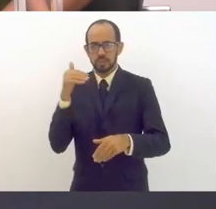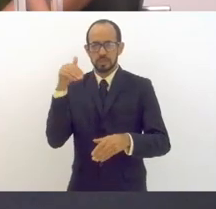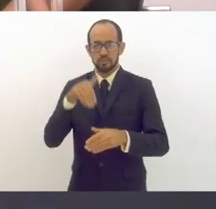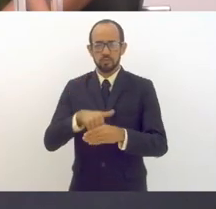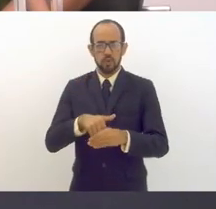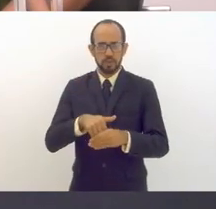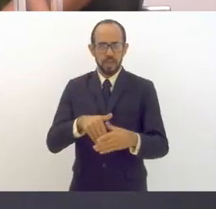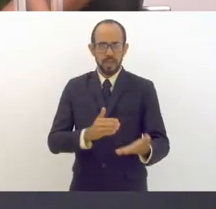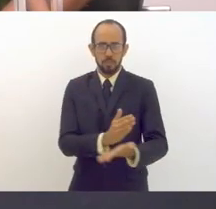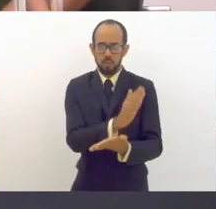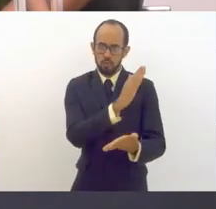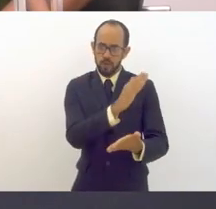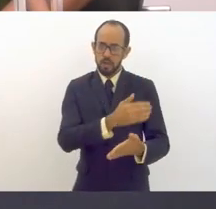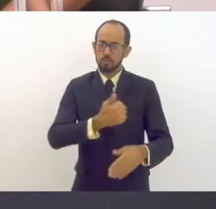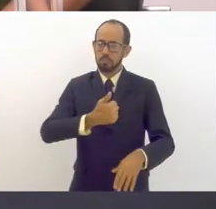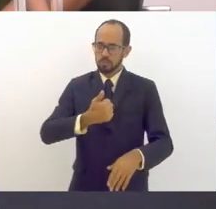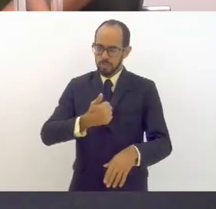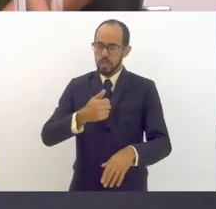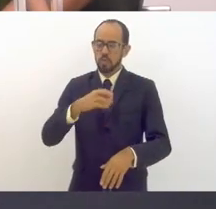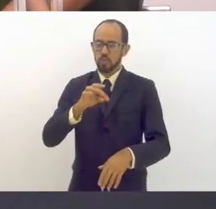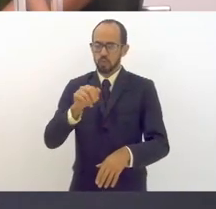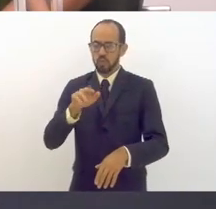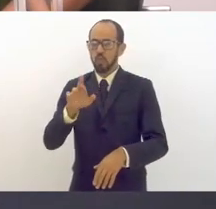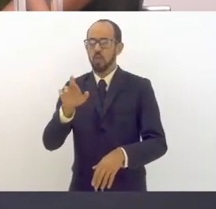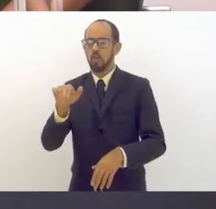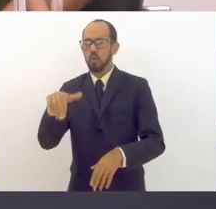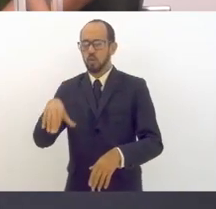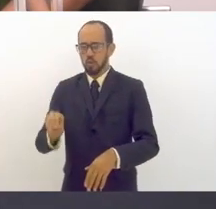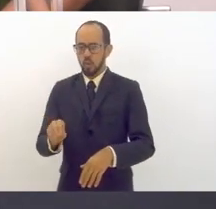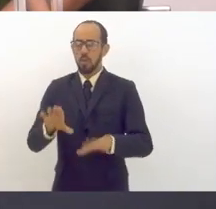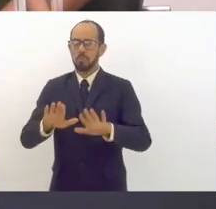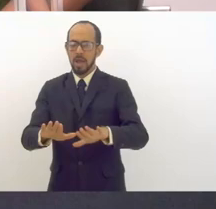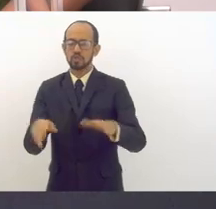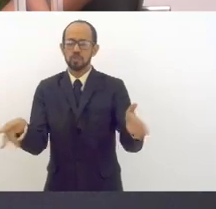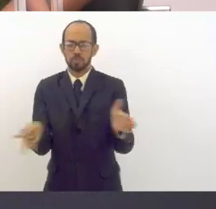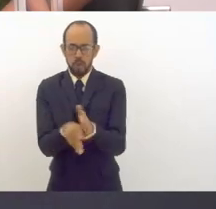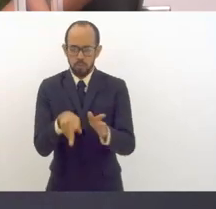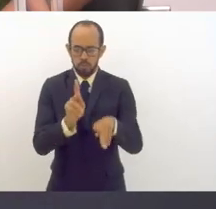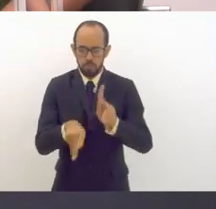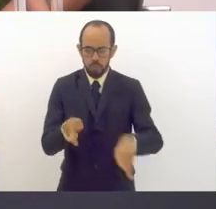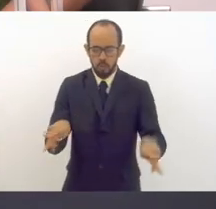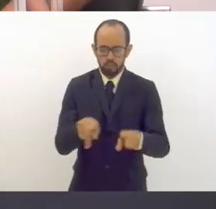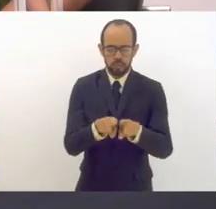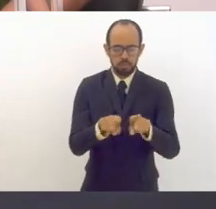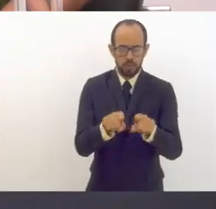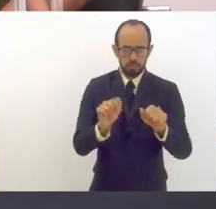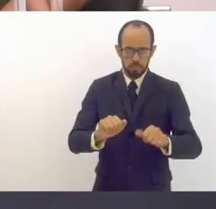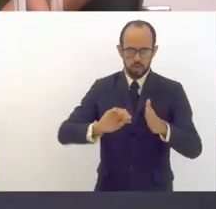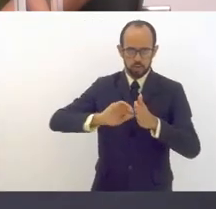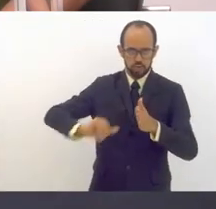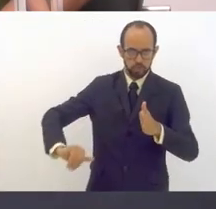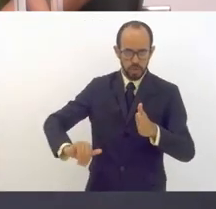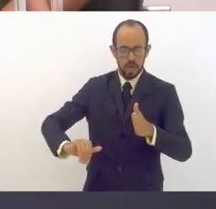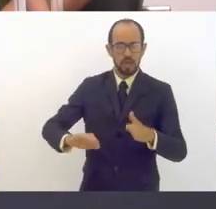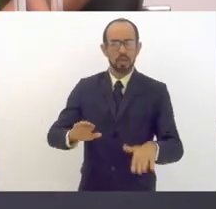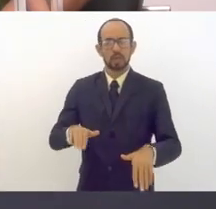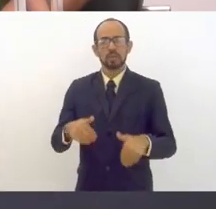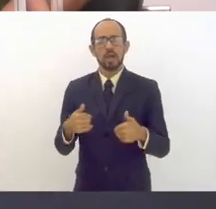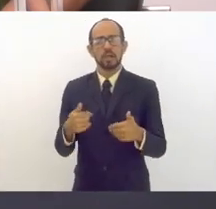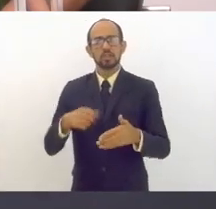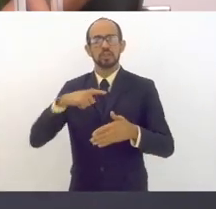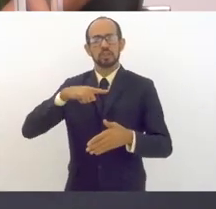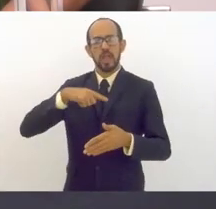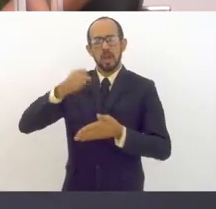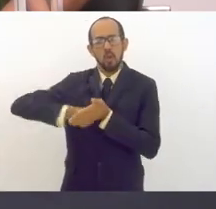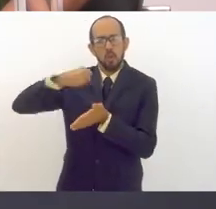também é o povo que derruba, como Brizola costumava dizer há anos atrás. E nós temos muitas lutas pela frente, porque